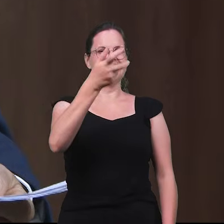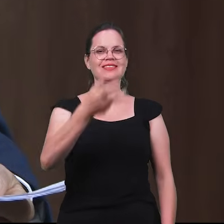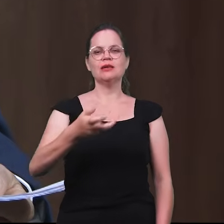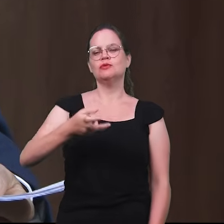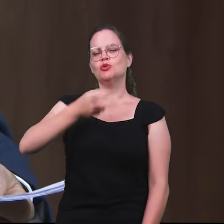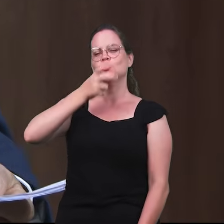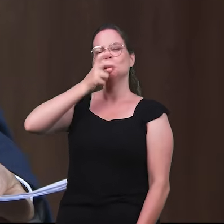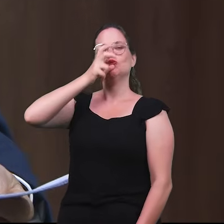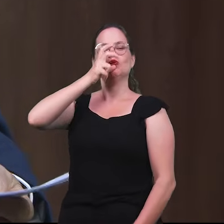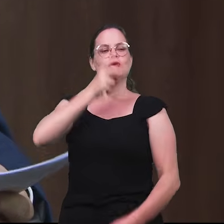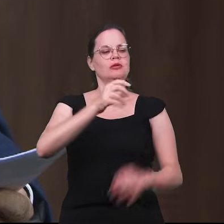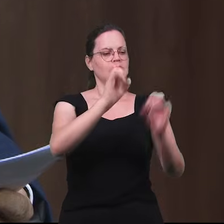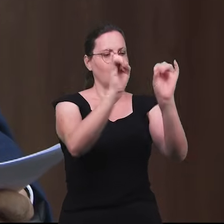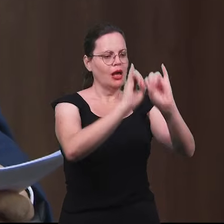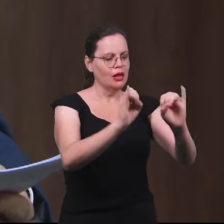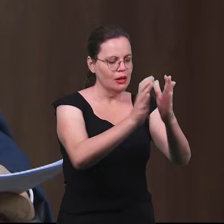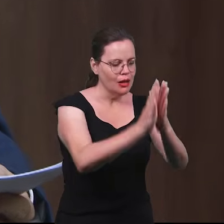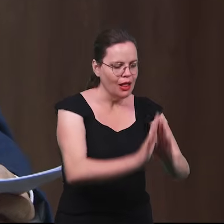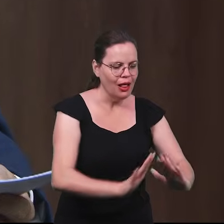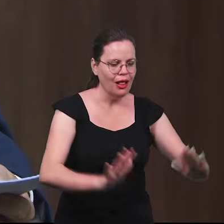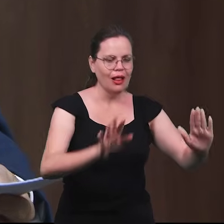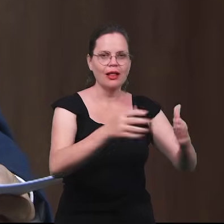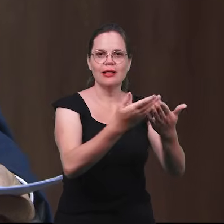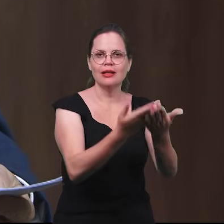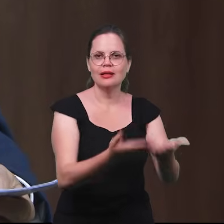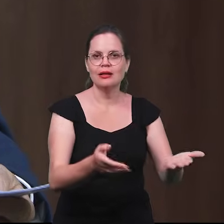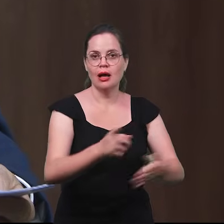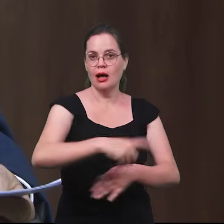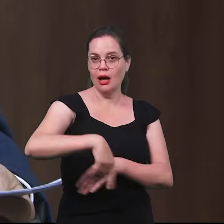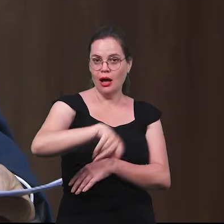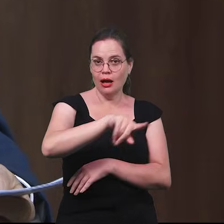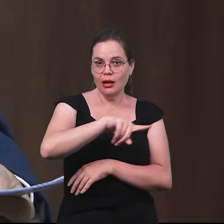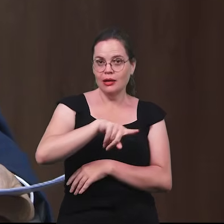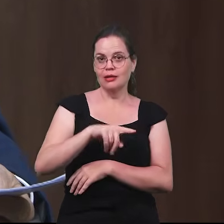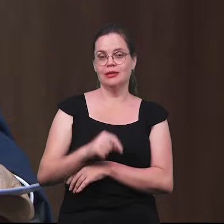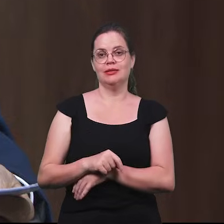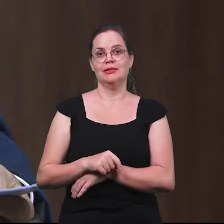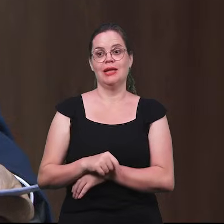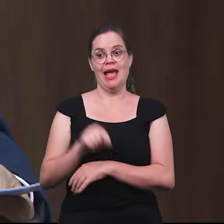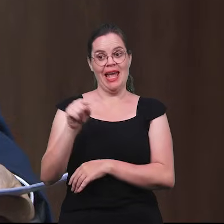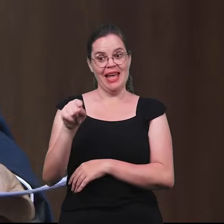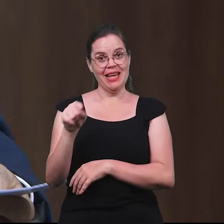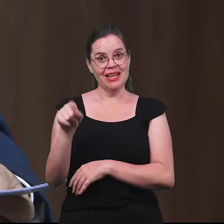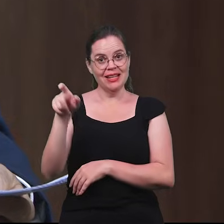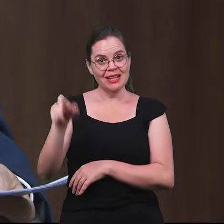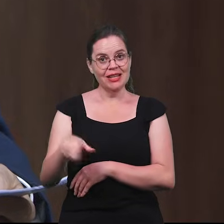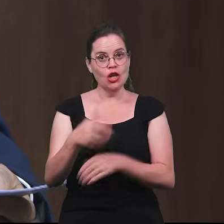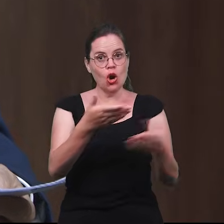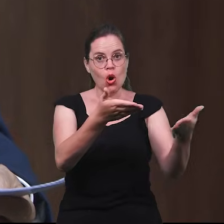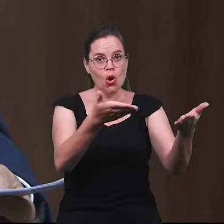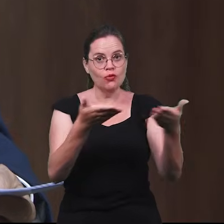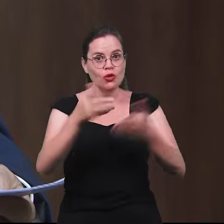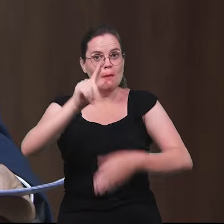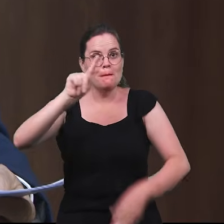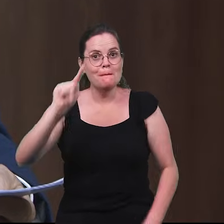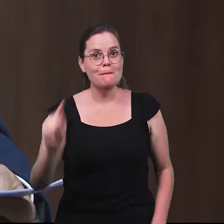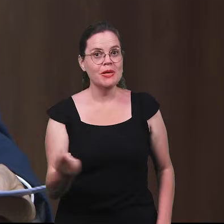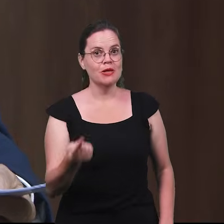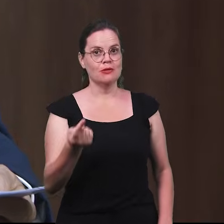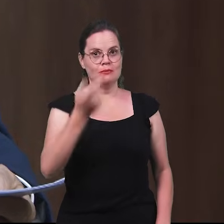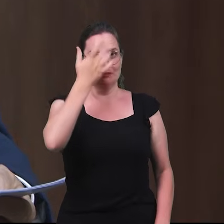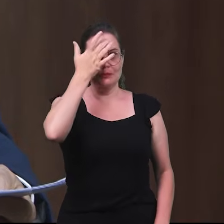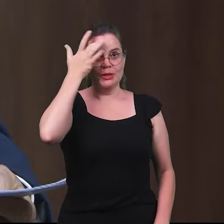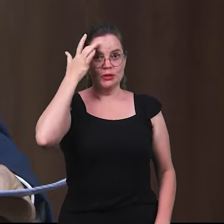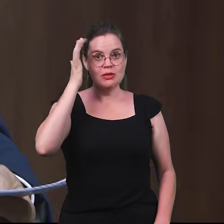deuses estranhos, lembrando então, ele convidou 1000, que grande banquete, hein?